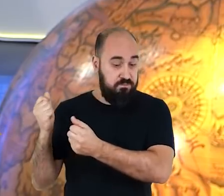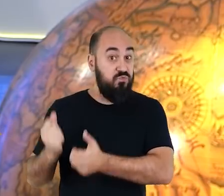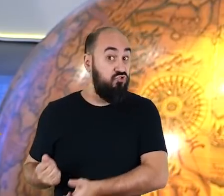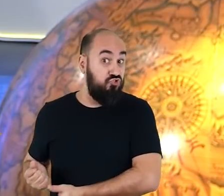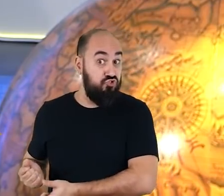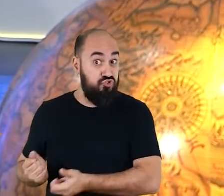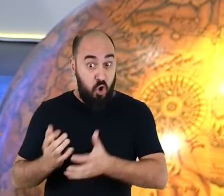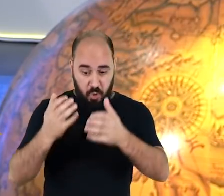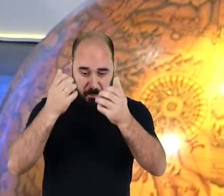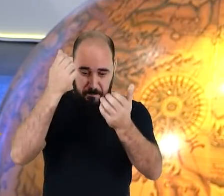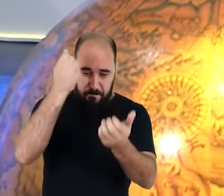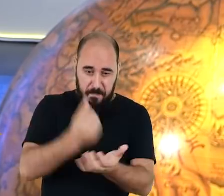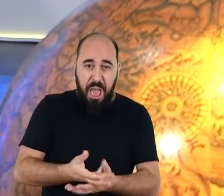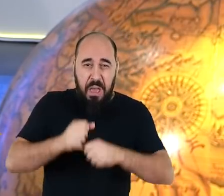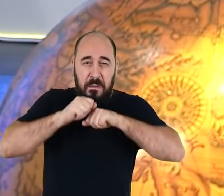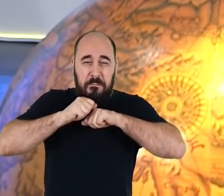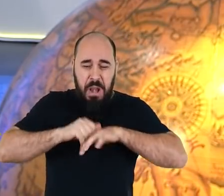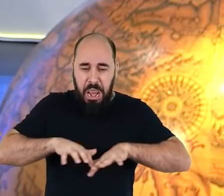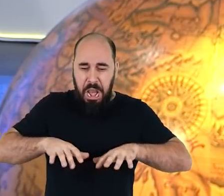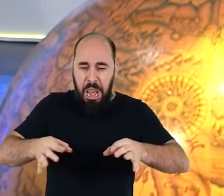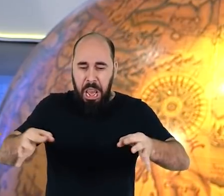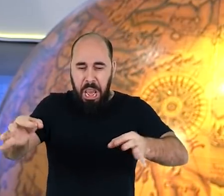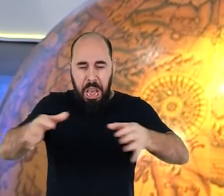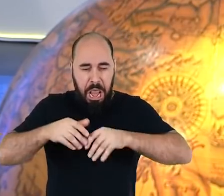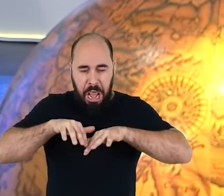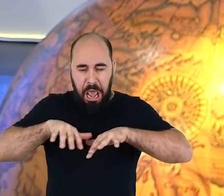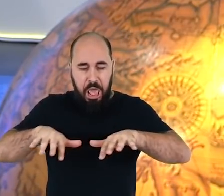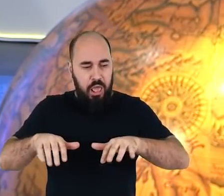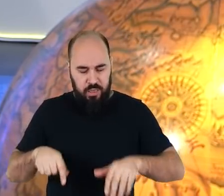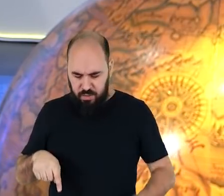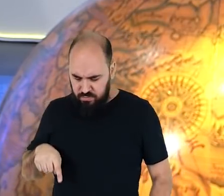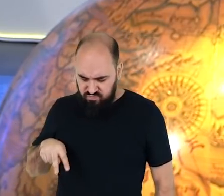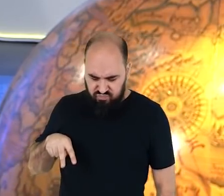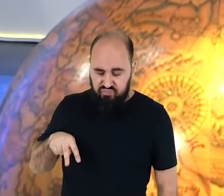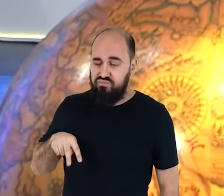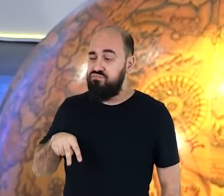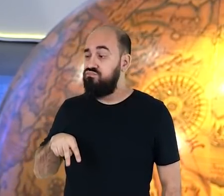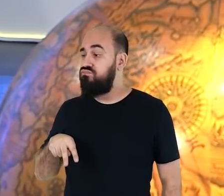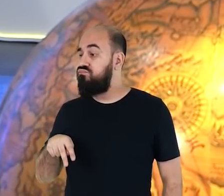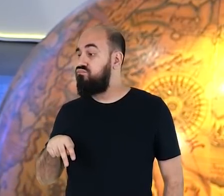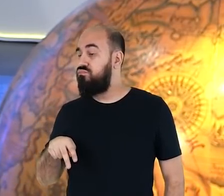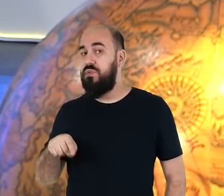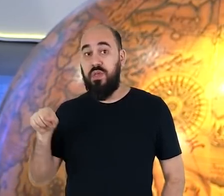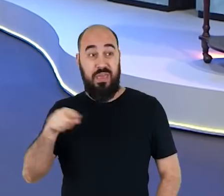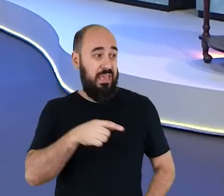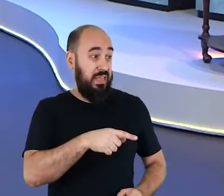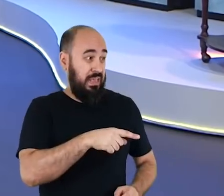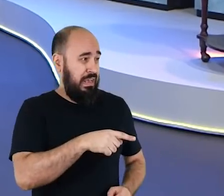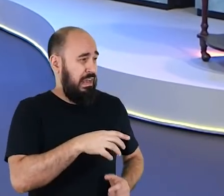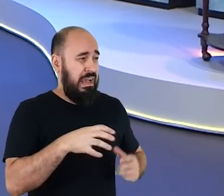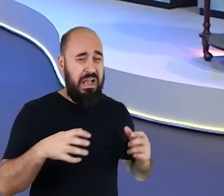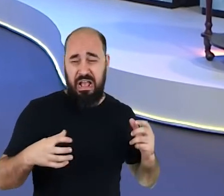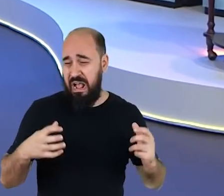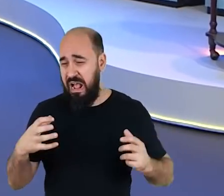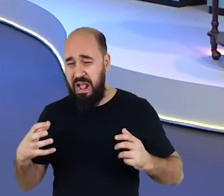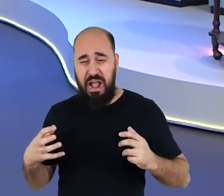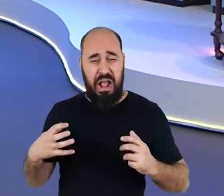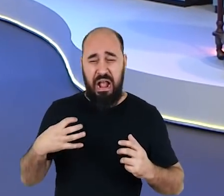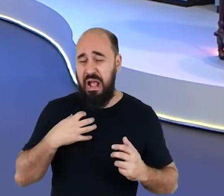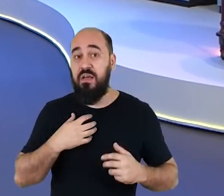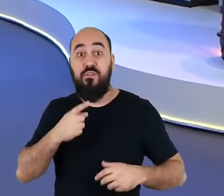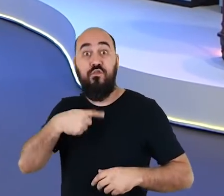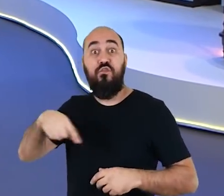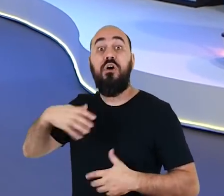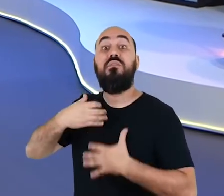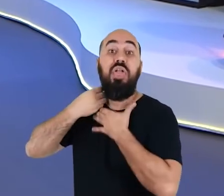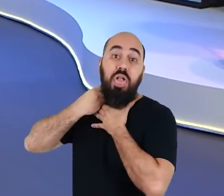no ar, elas caíram ali no chão do santuário e ele saiu para enforcar-se. Os sacerdotes, no